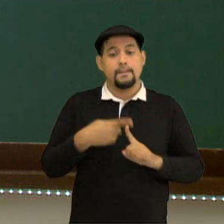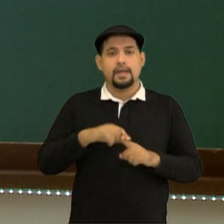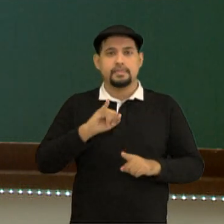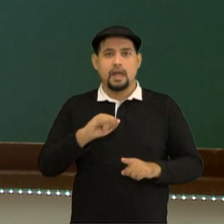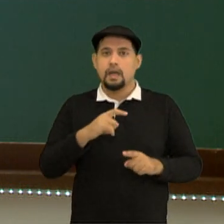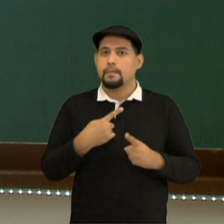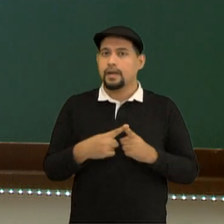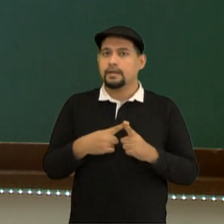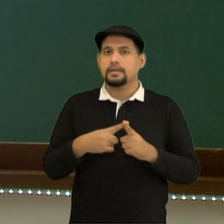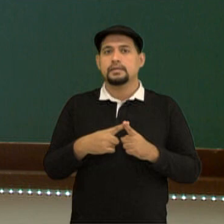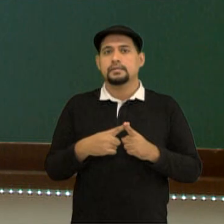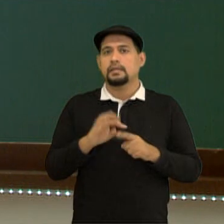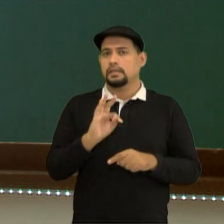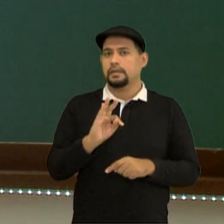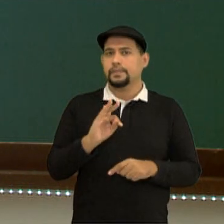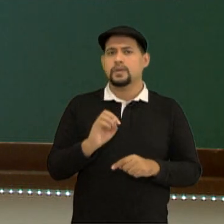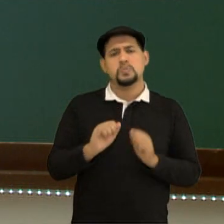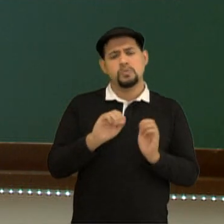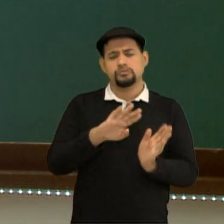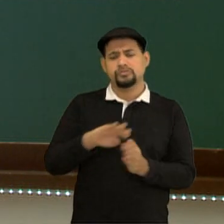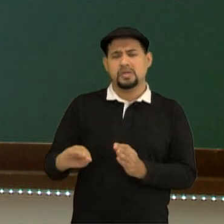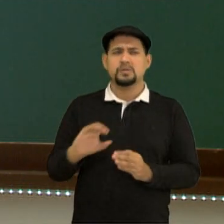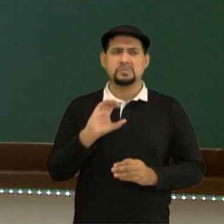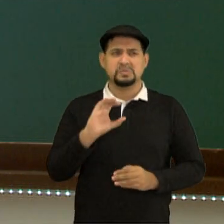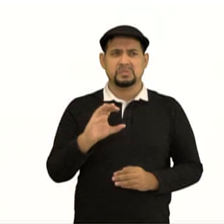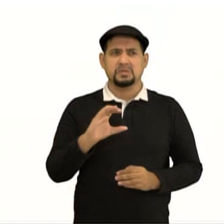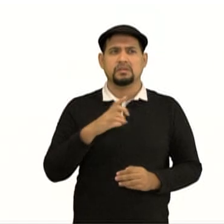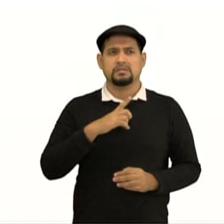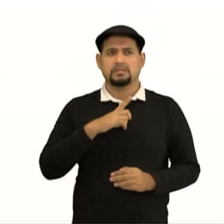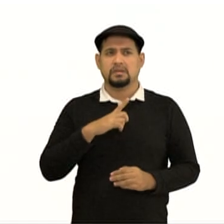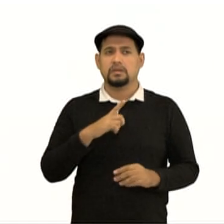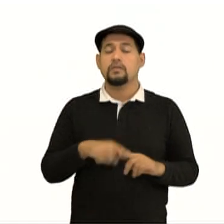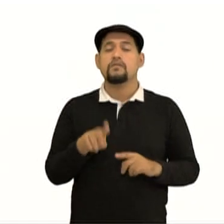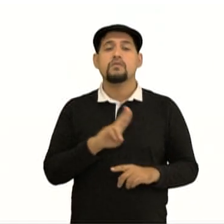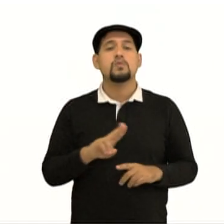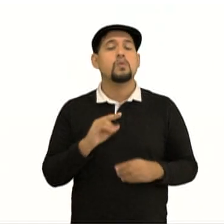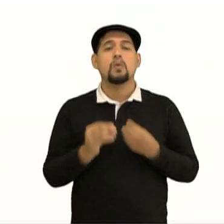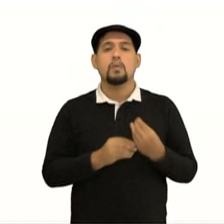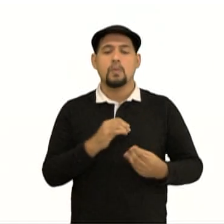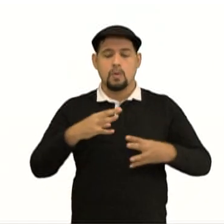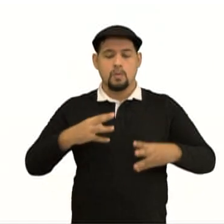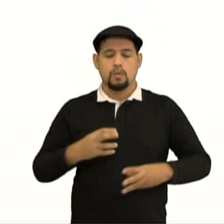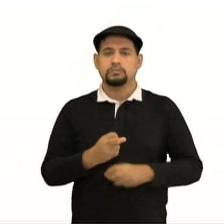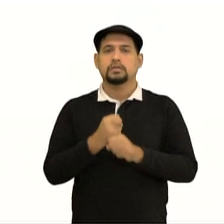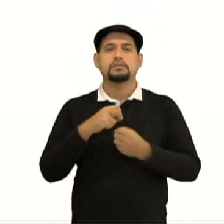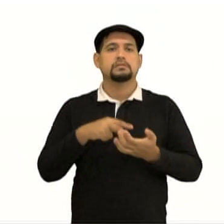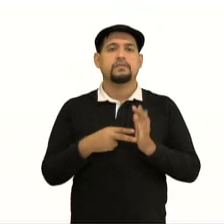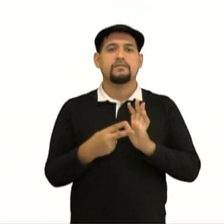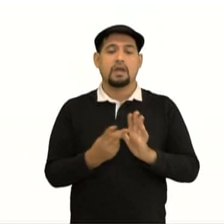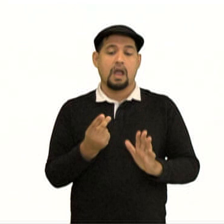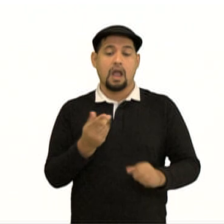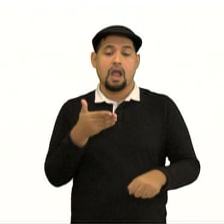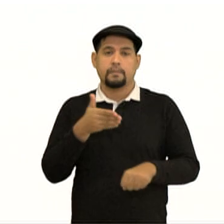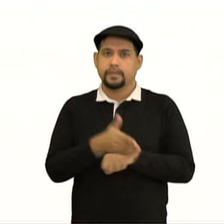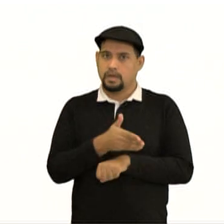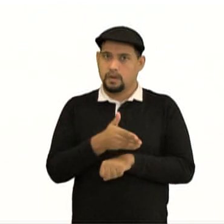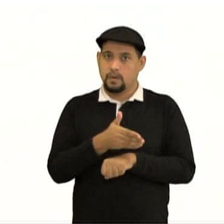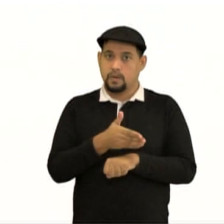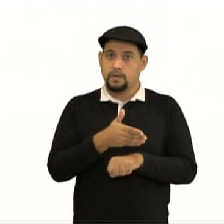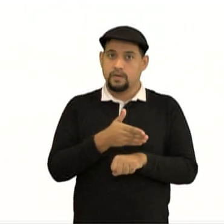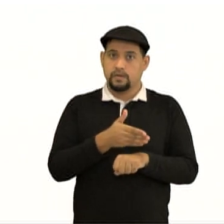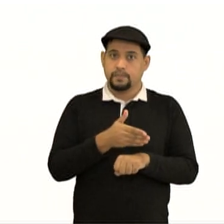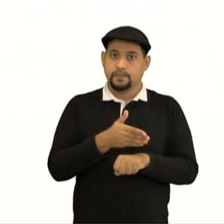posso isolar o C, que eu tenho nos dois fatores. Eu vou ficar aqui, o montante é o capital, que multiplica